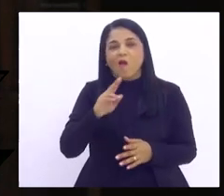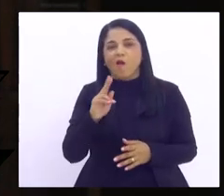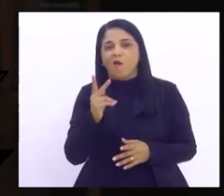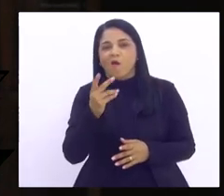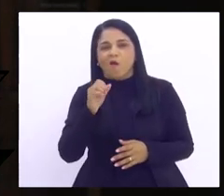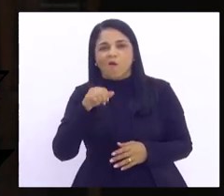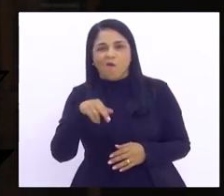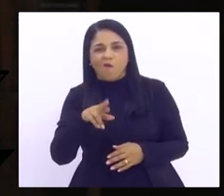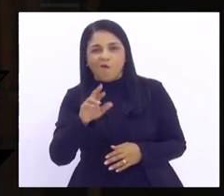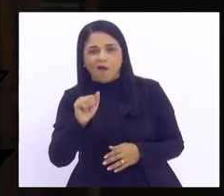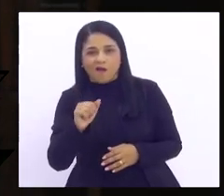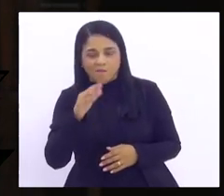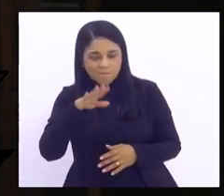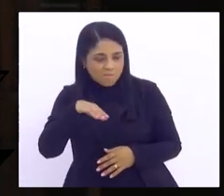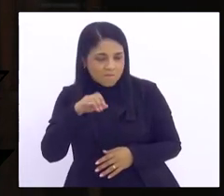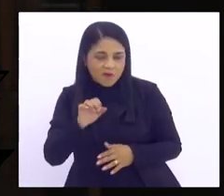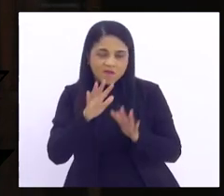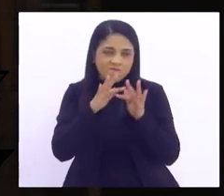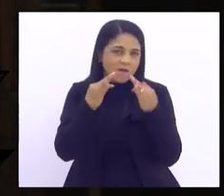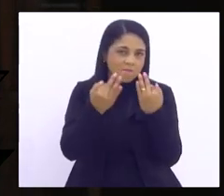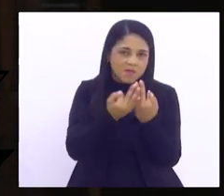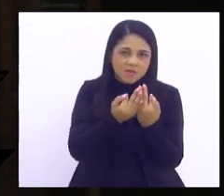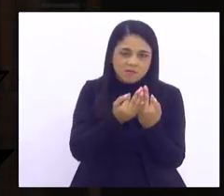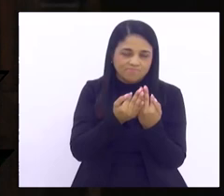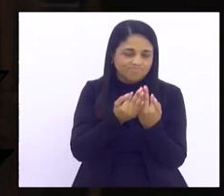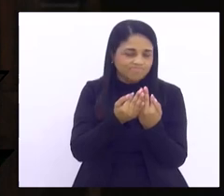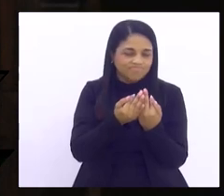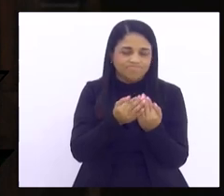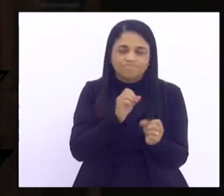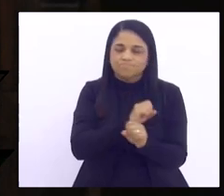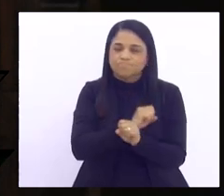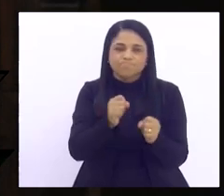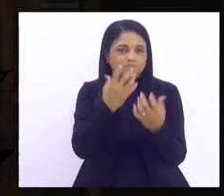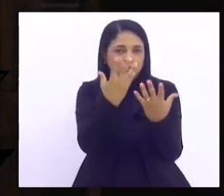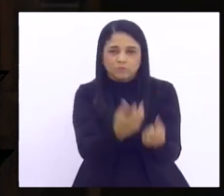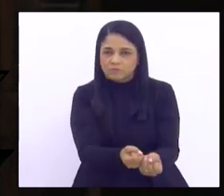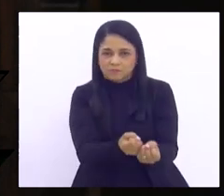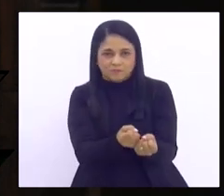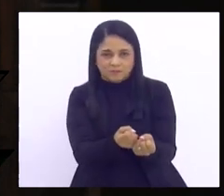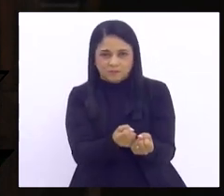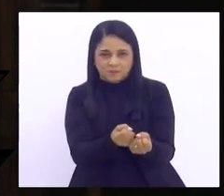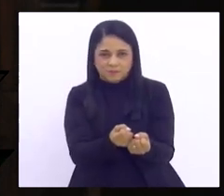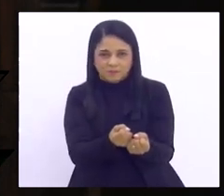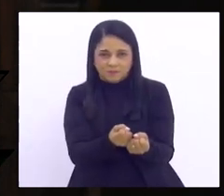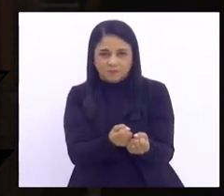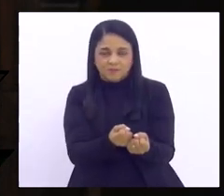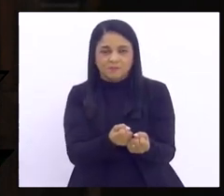fama da família. Nenhum fim pode justificar esse meio imoral.